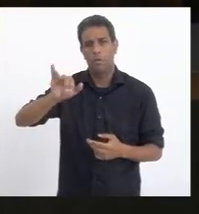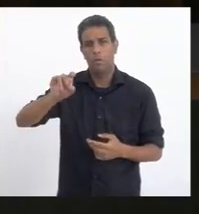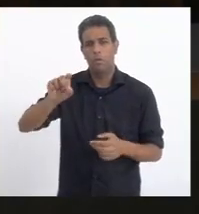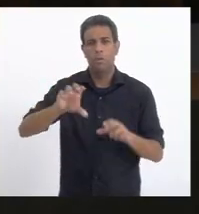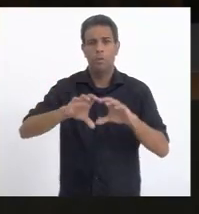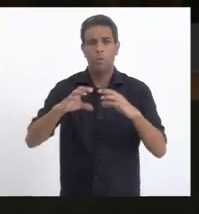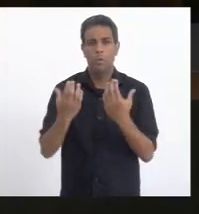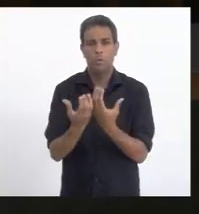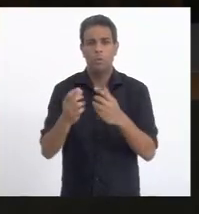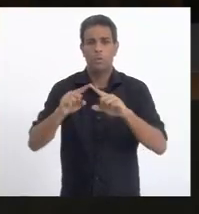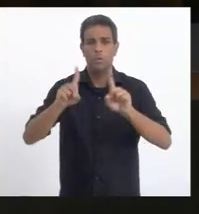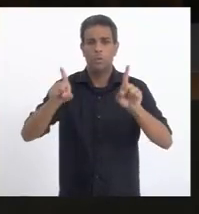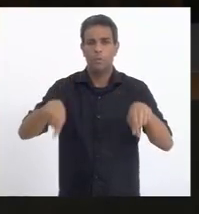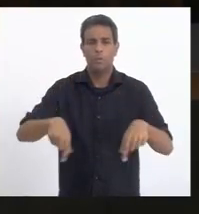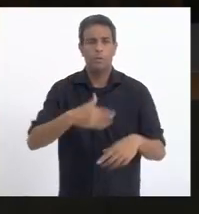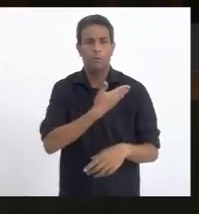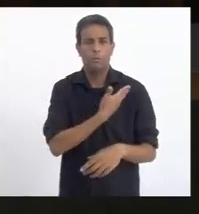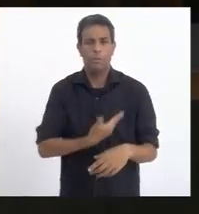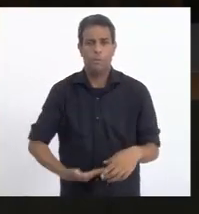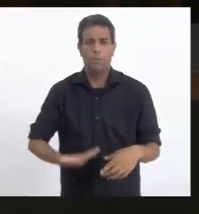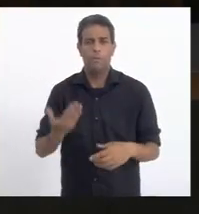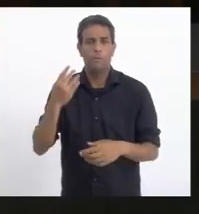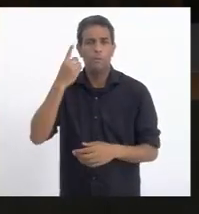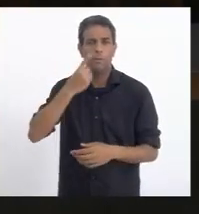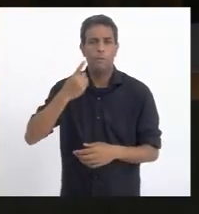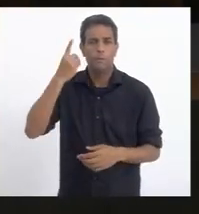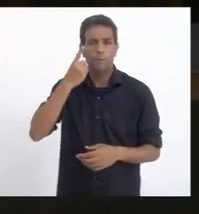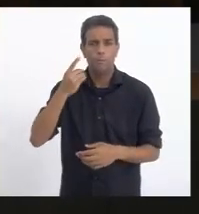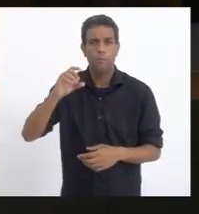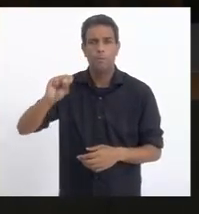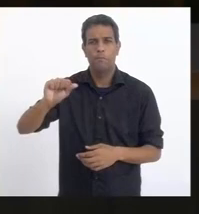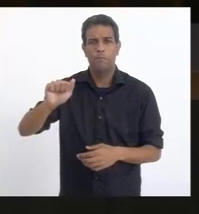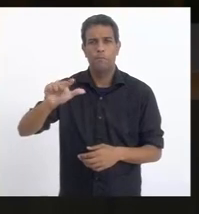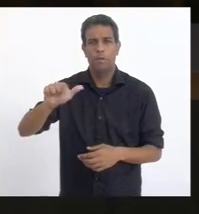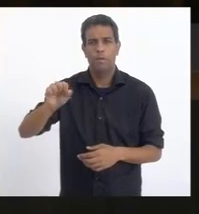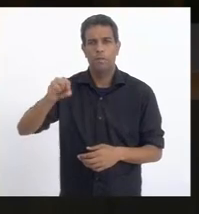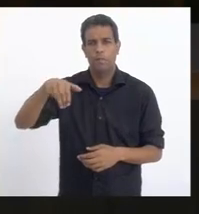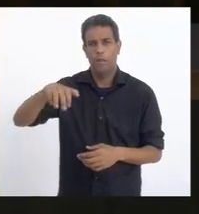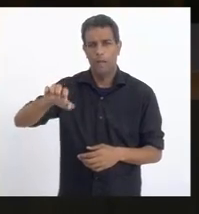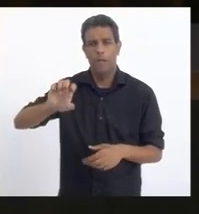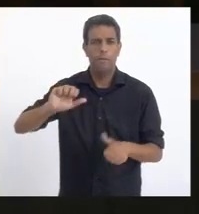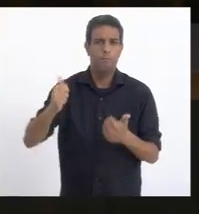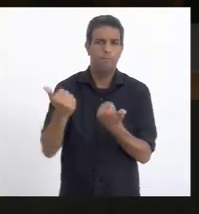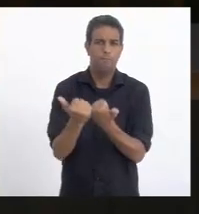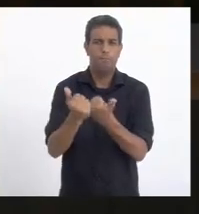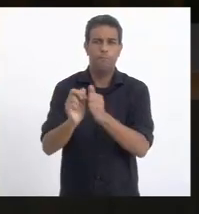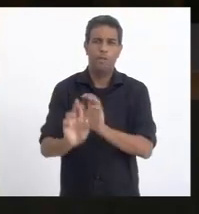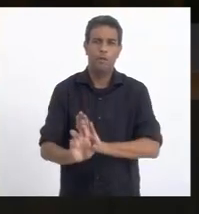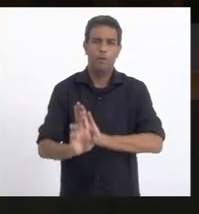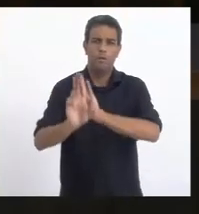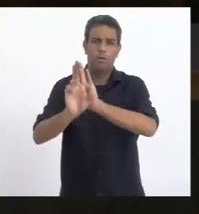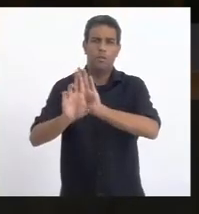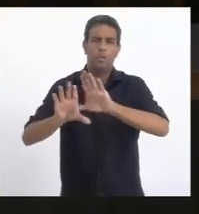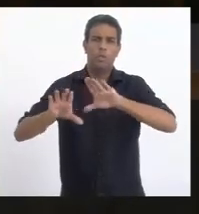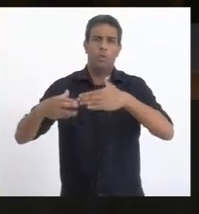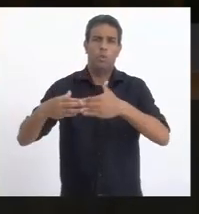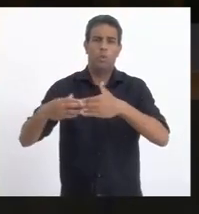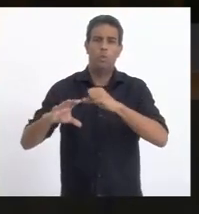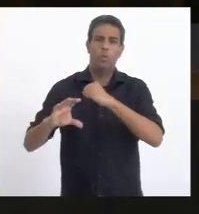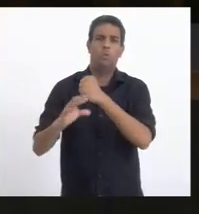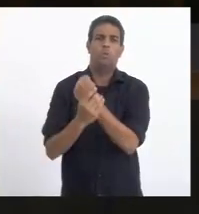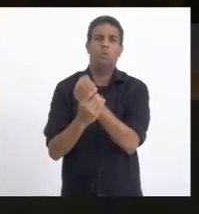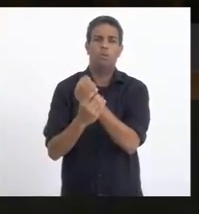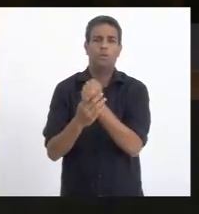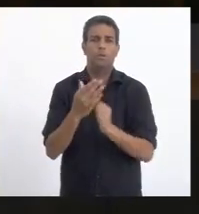Preside a comissão de servidores públicos Deputado Coronel Salema aqui nesse ato representa a comissão de